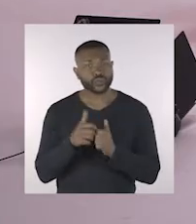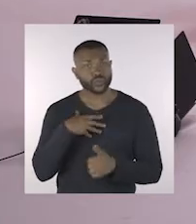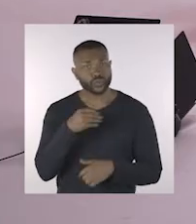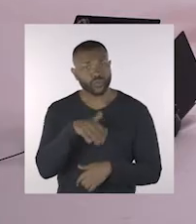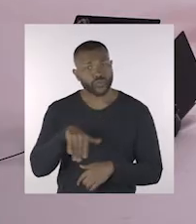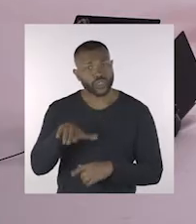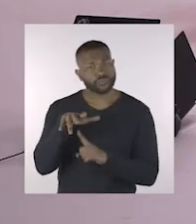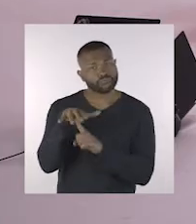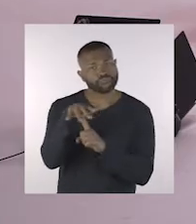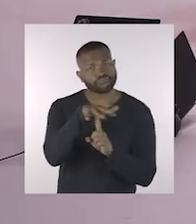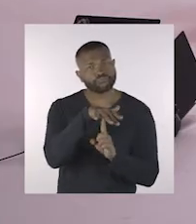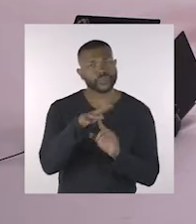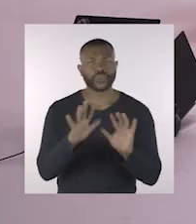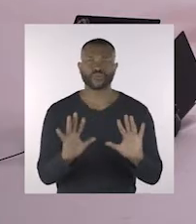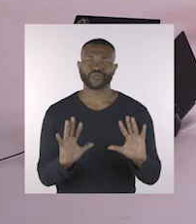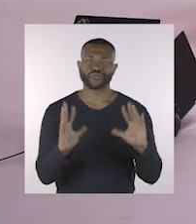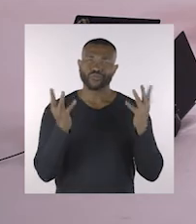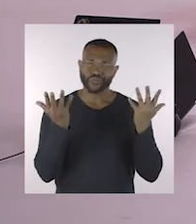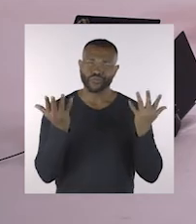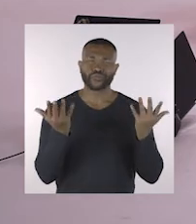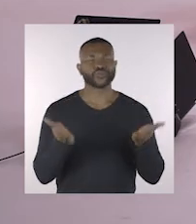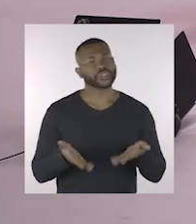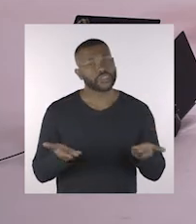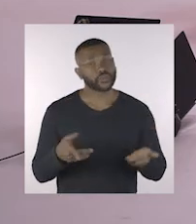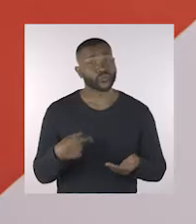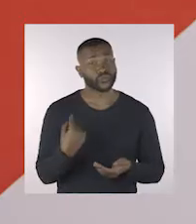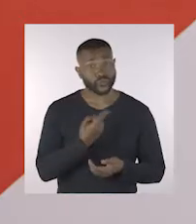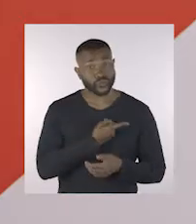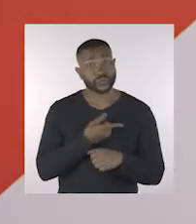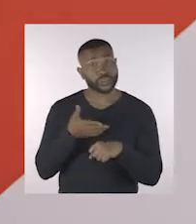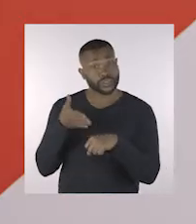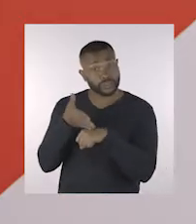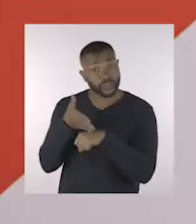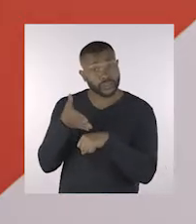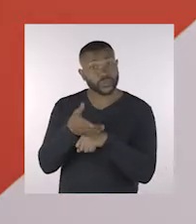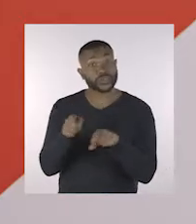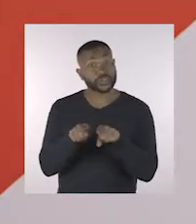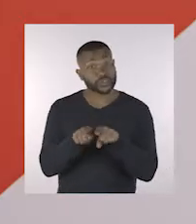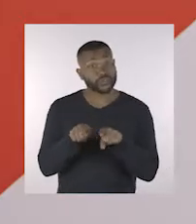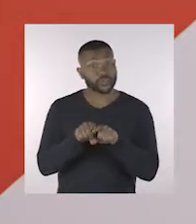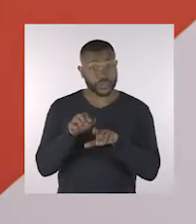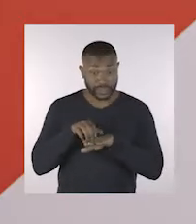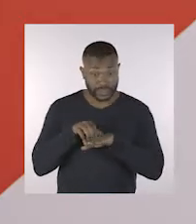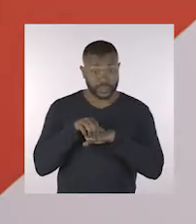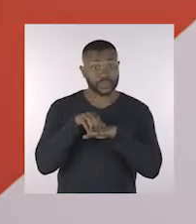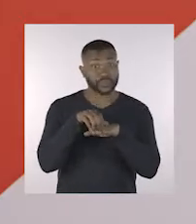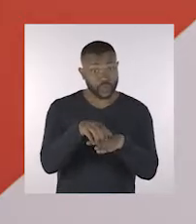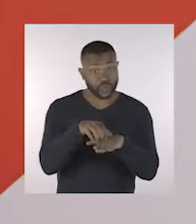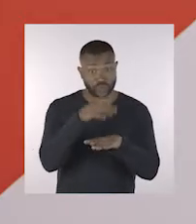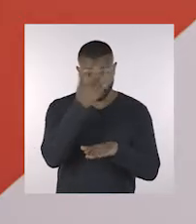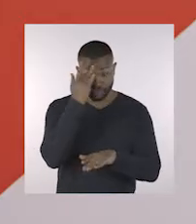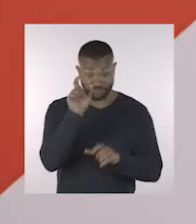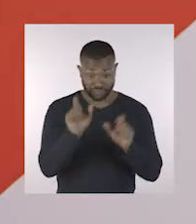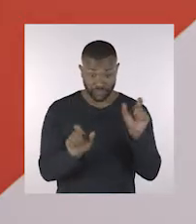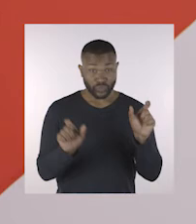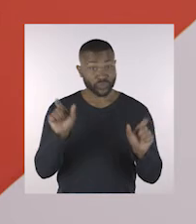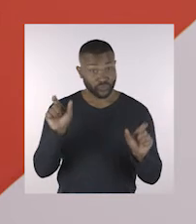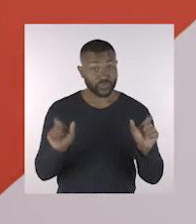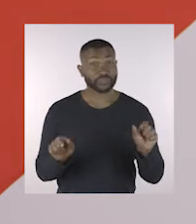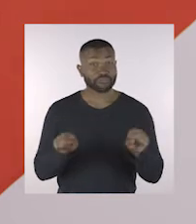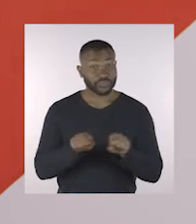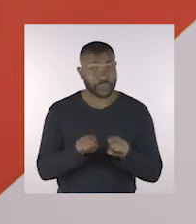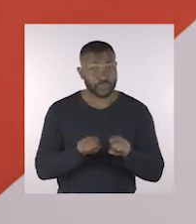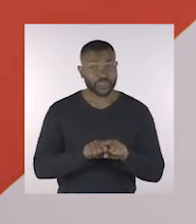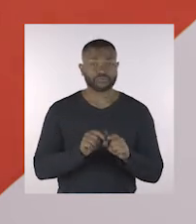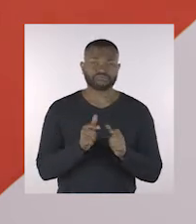junto com os filhos ele no parque e no show então nós vamos dar acesso também ao transporte parece